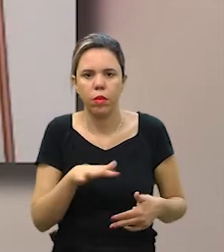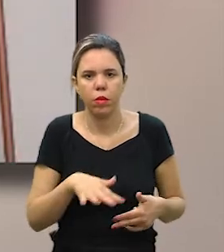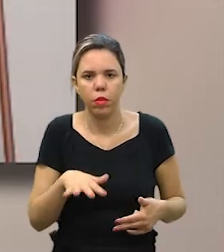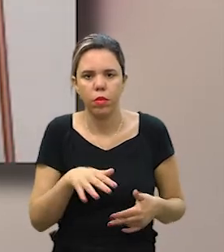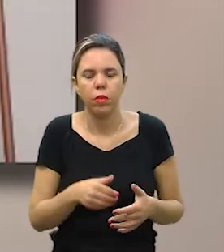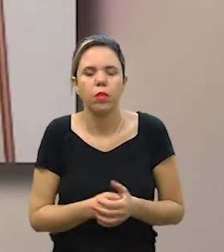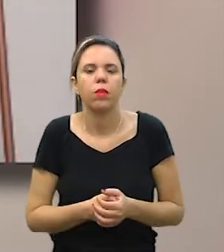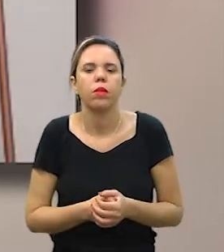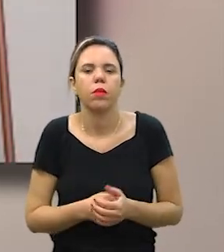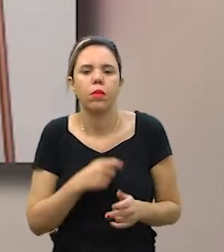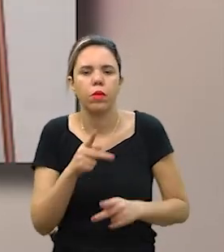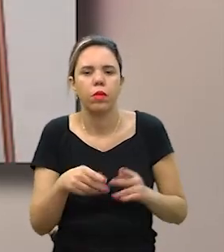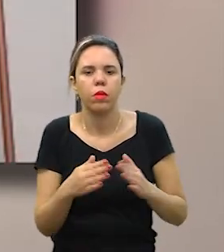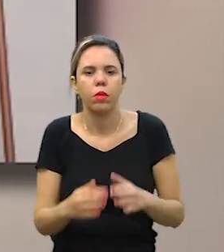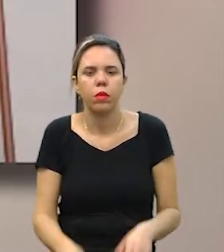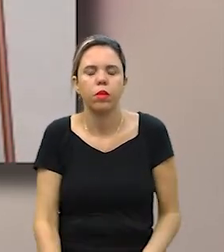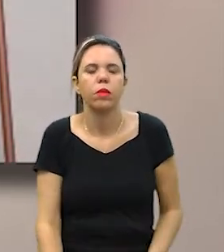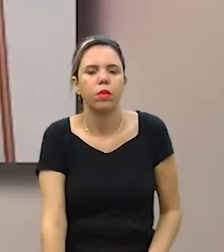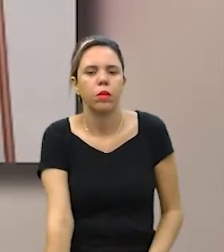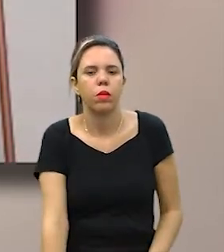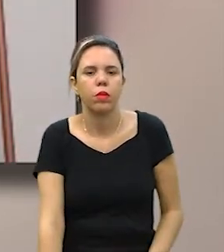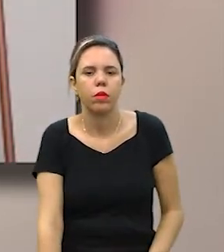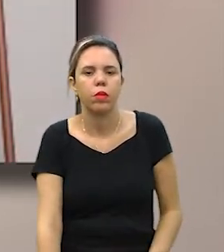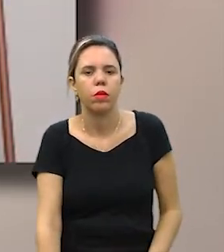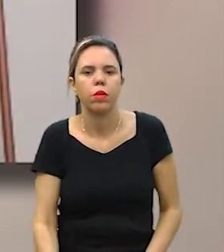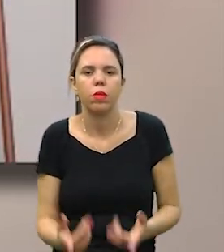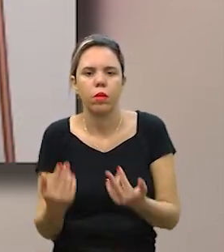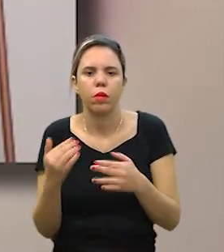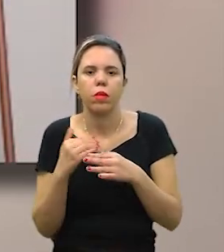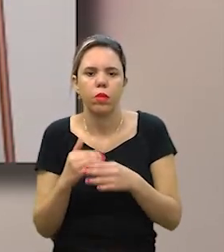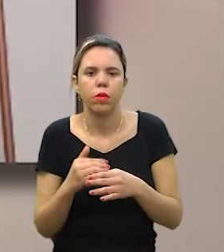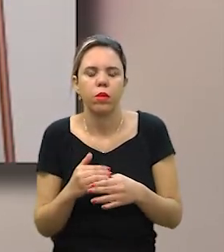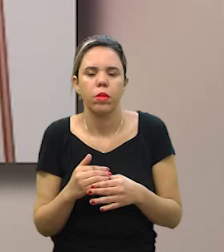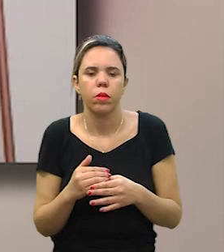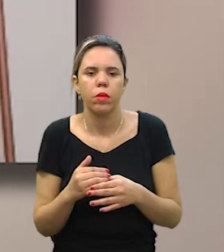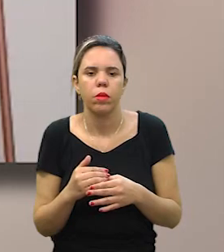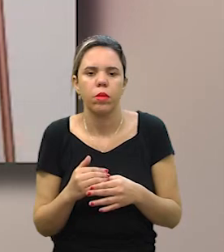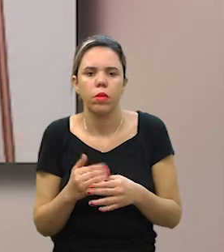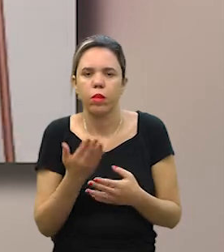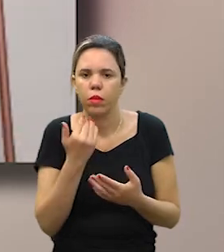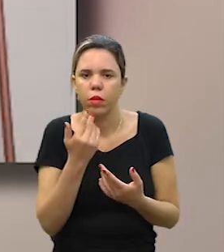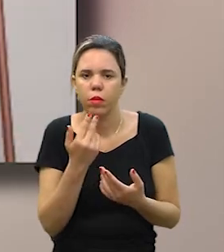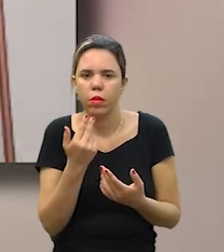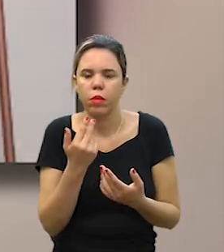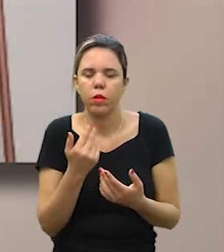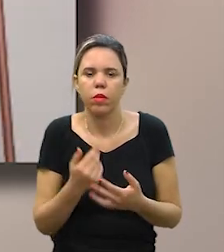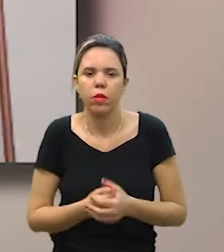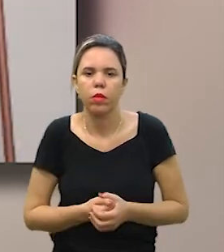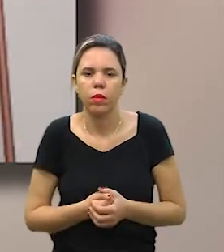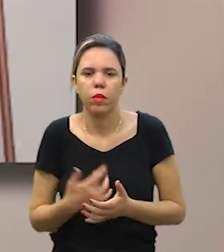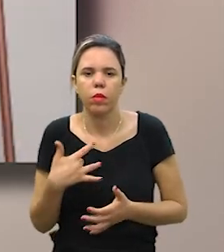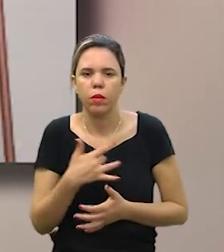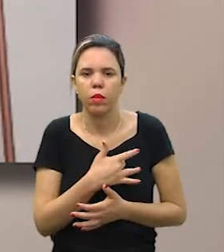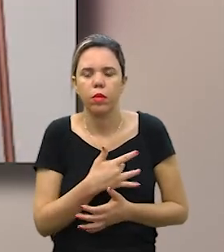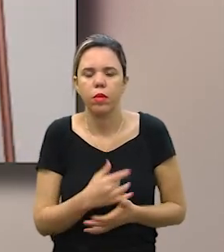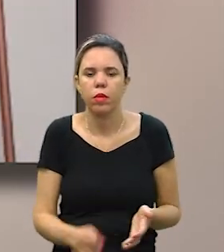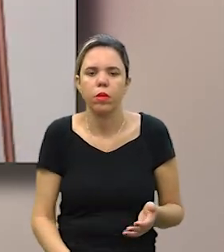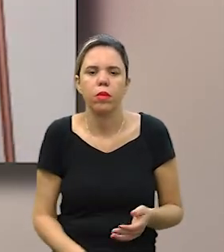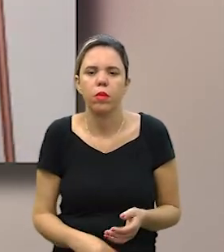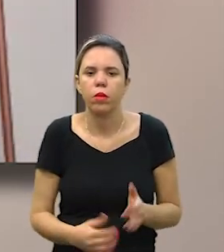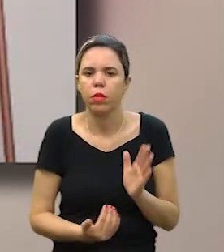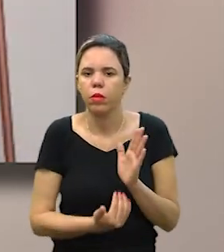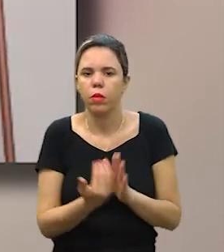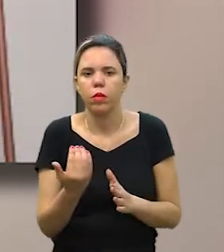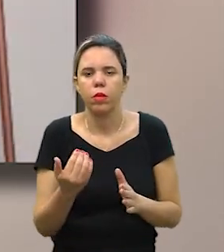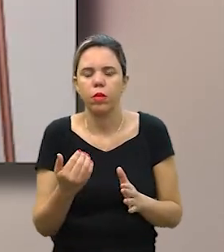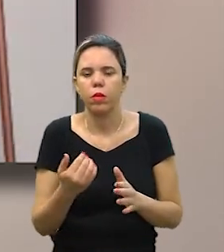demais habitantes dessa casa. E já seja igual, desde que seja uma alimentação aí mais saudável,